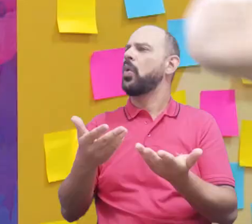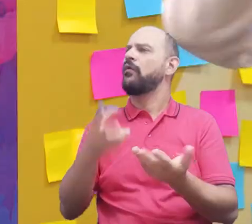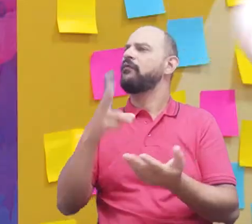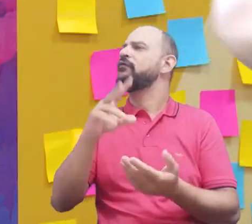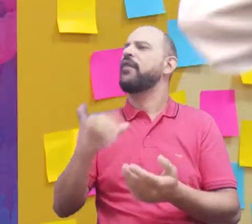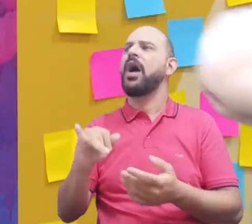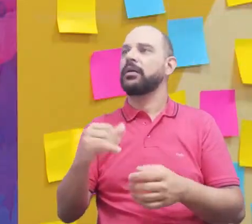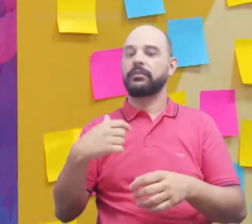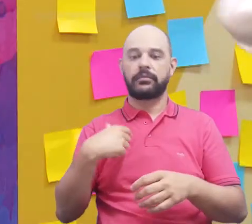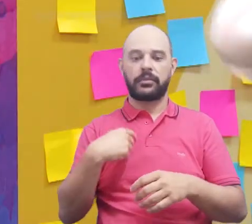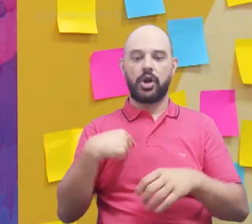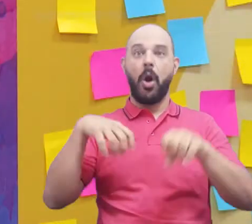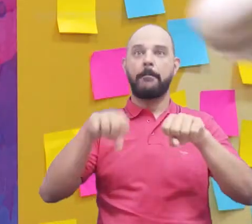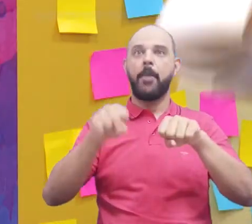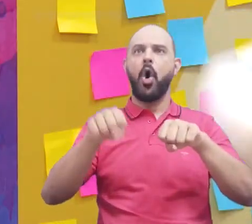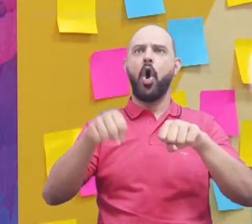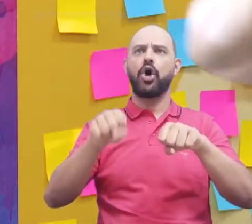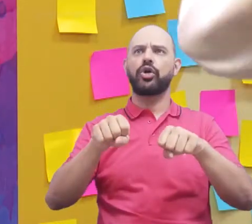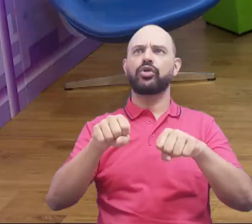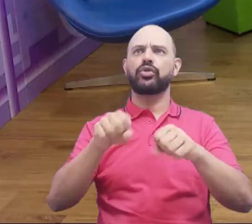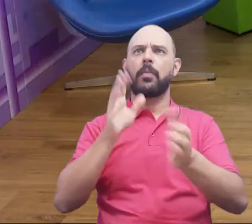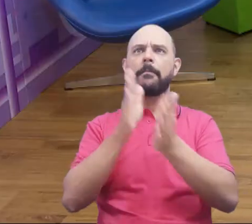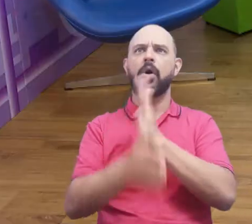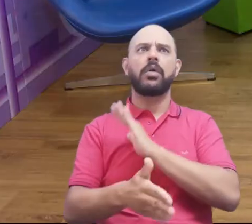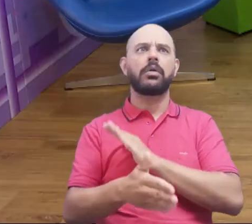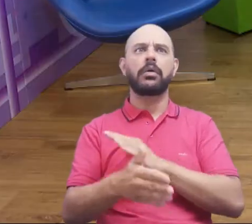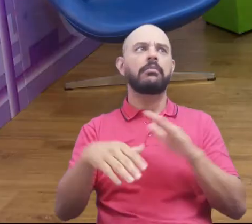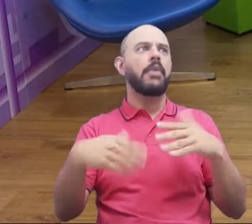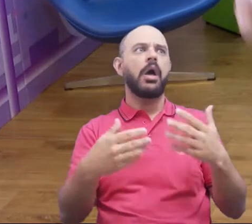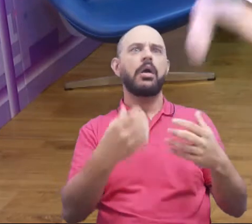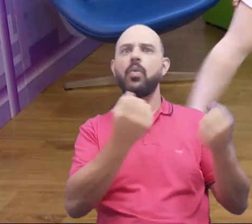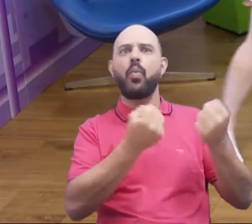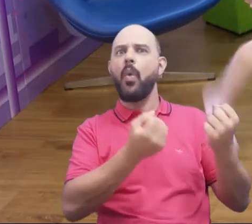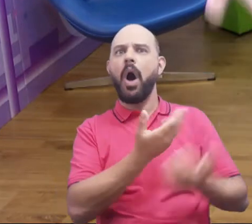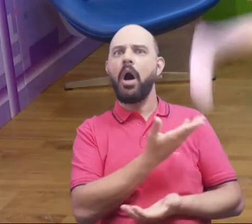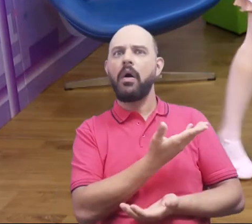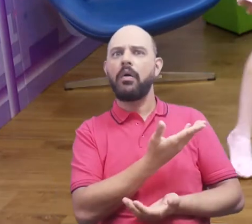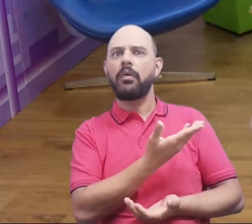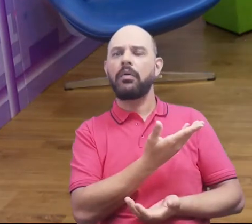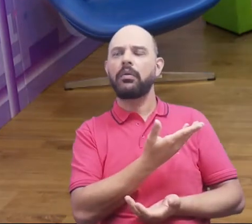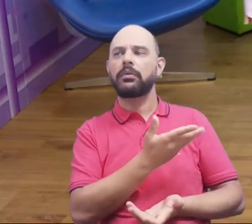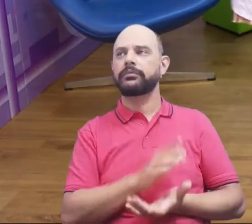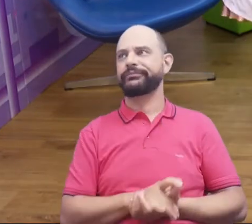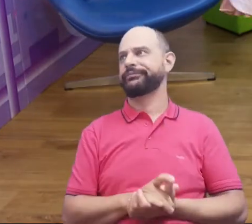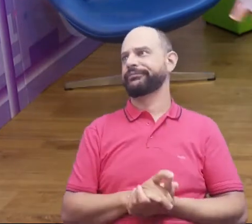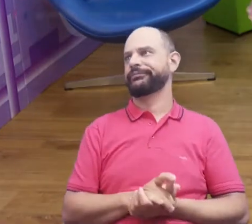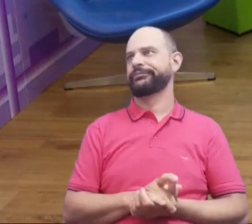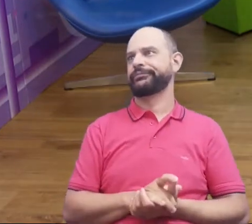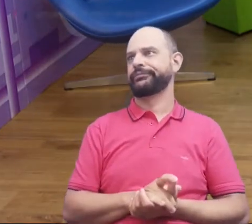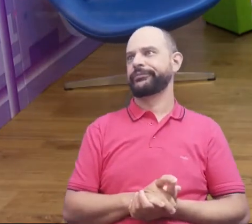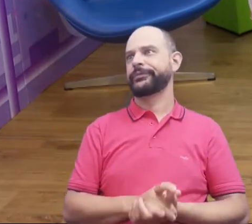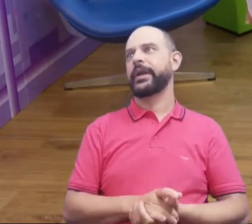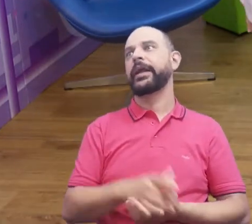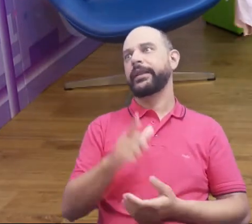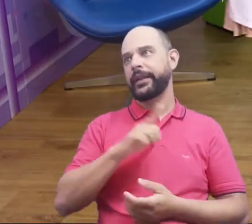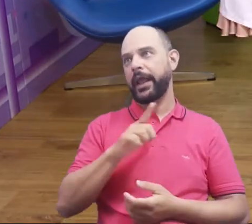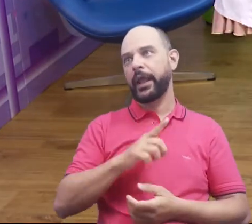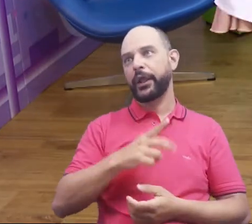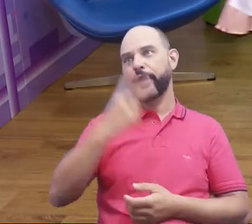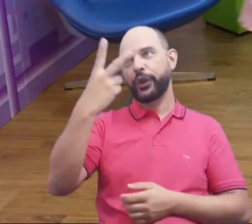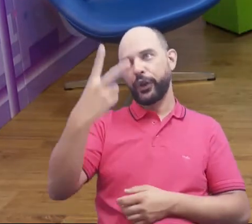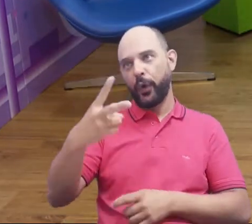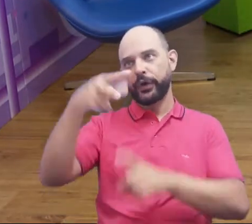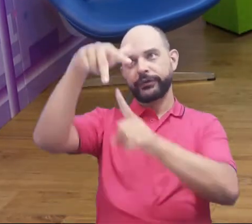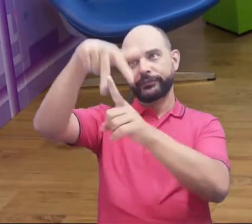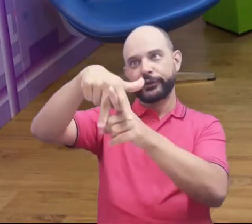Vai. Vou ligar minha moto pra ir embora. Mas e o seu carro? Glaucia, não tá vendo que são